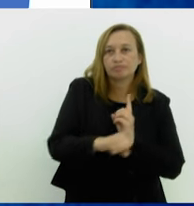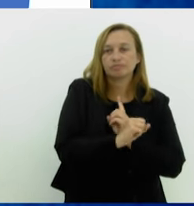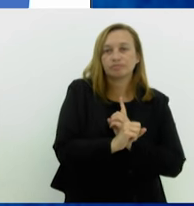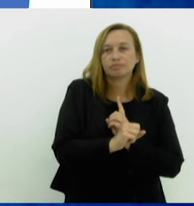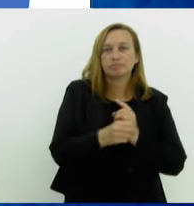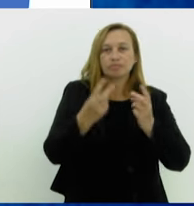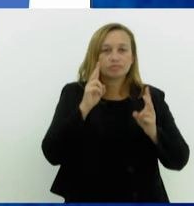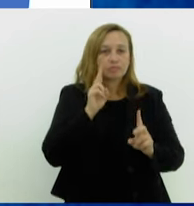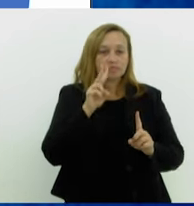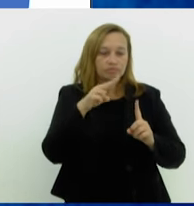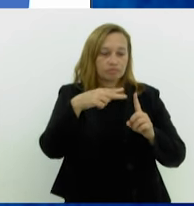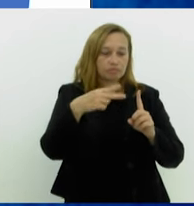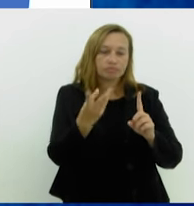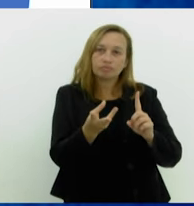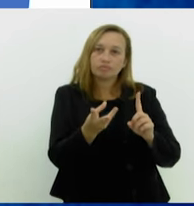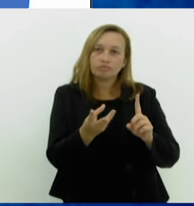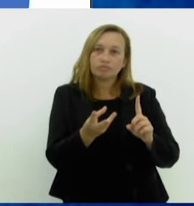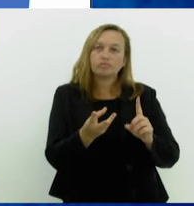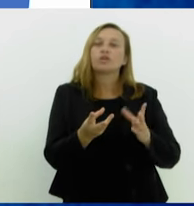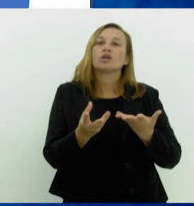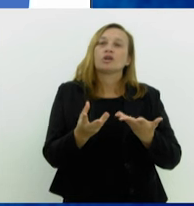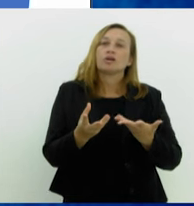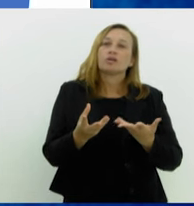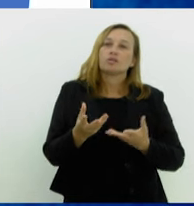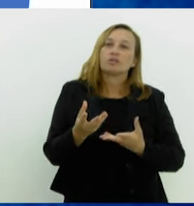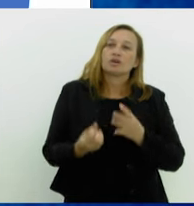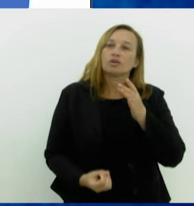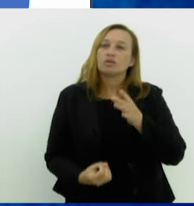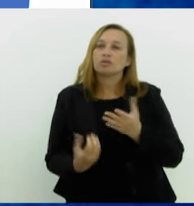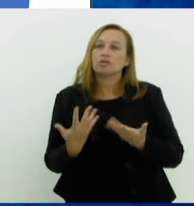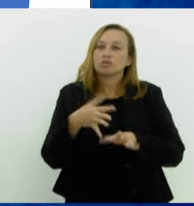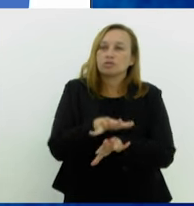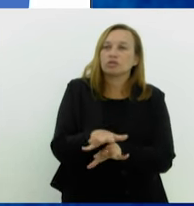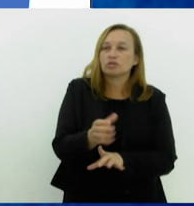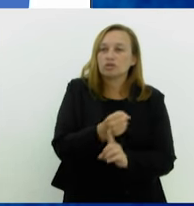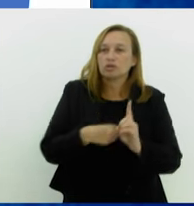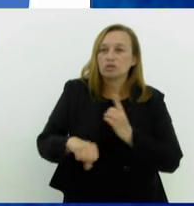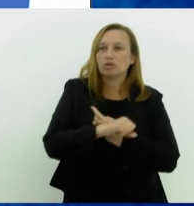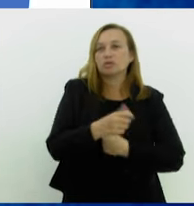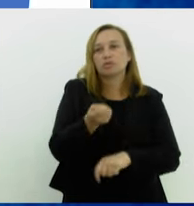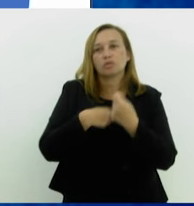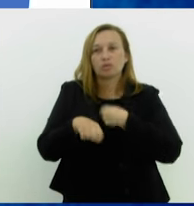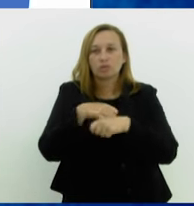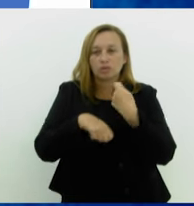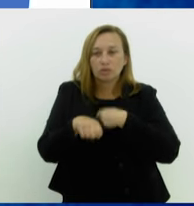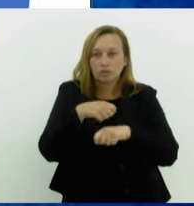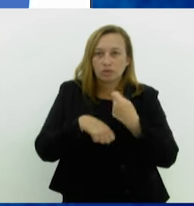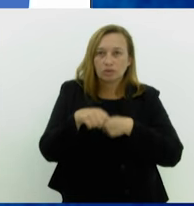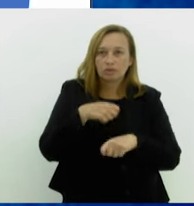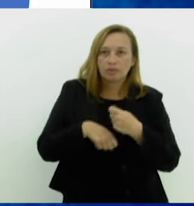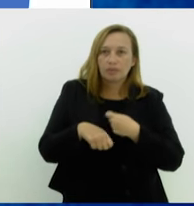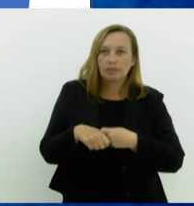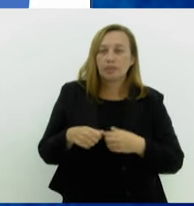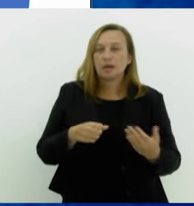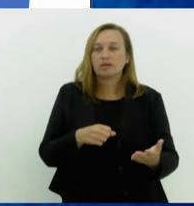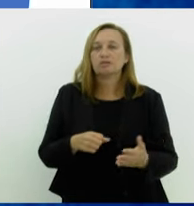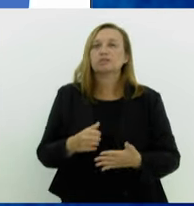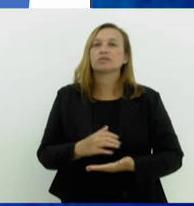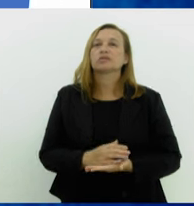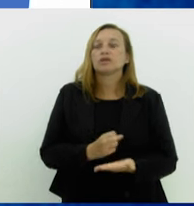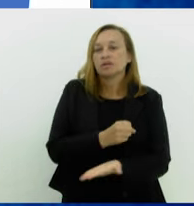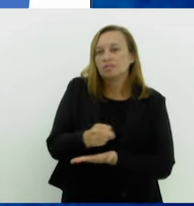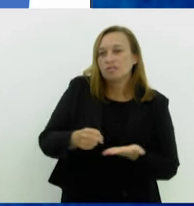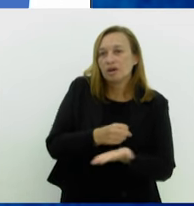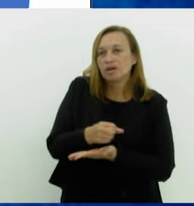olhar incrível pra inclusão socioeconômica também com assistência da gente que tem um olhar para empreendedor que tá na base da pir